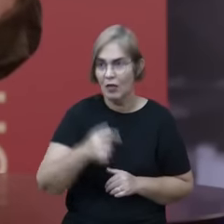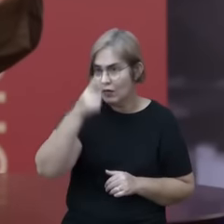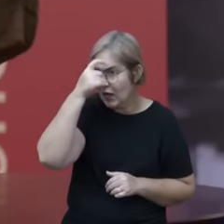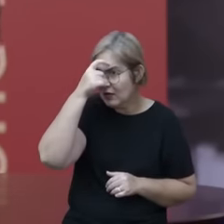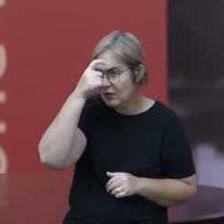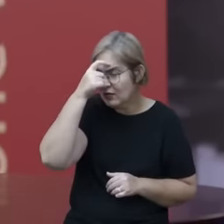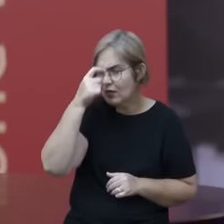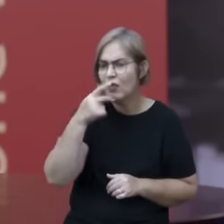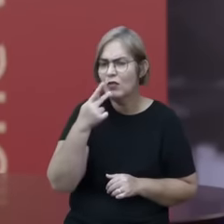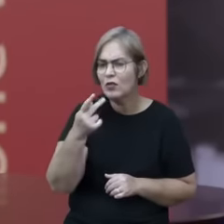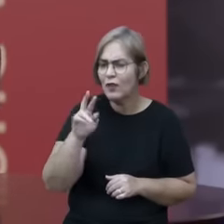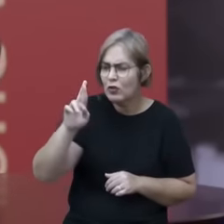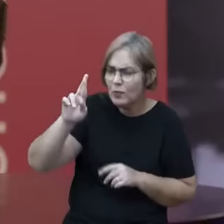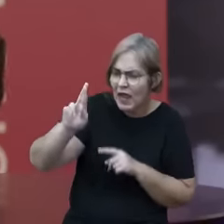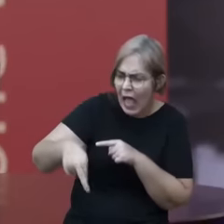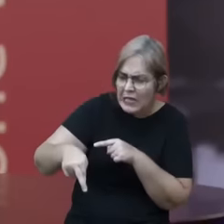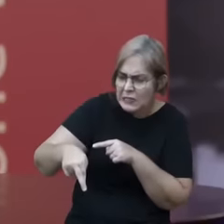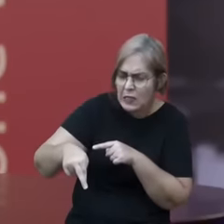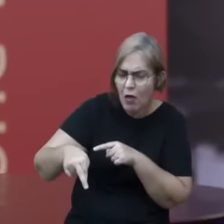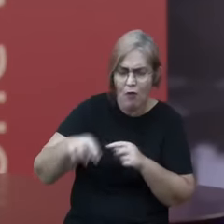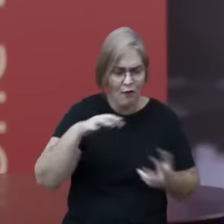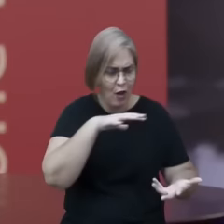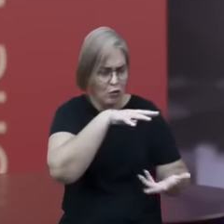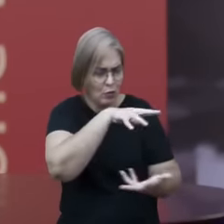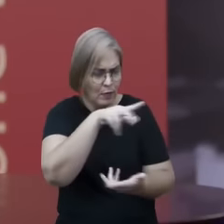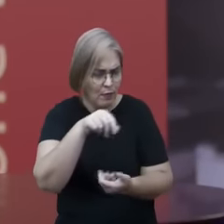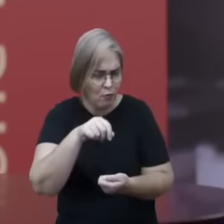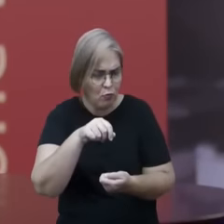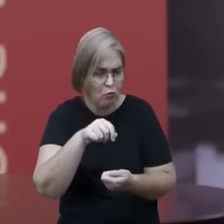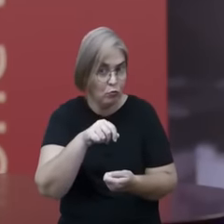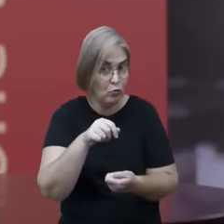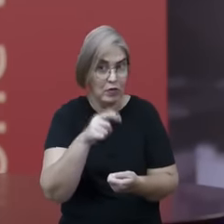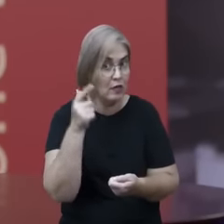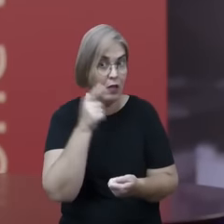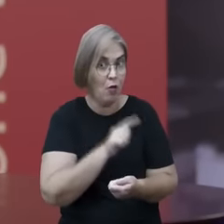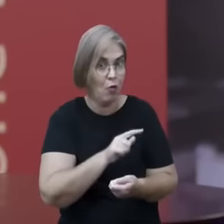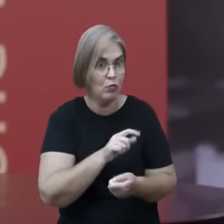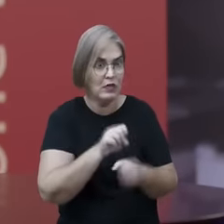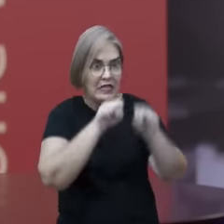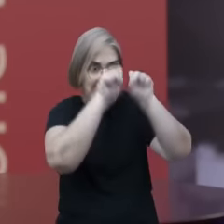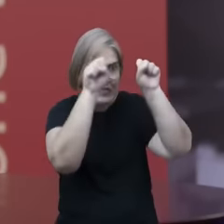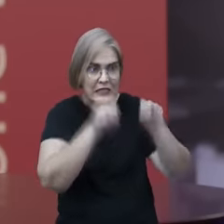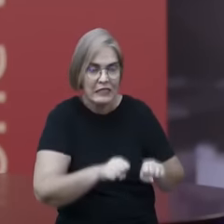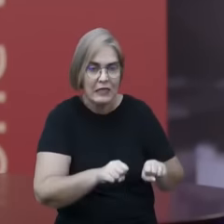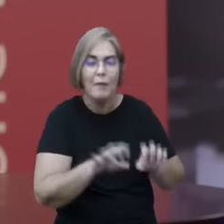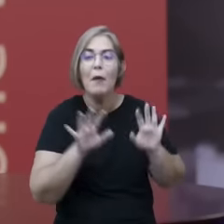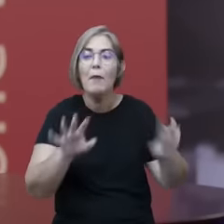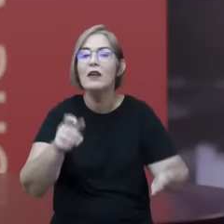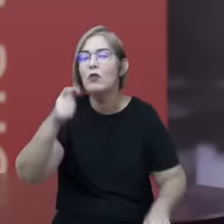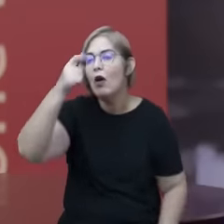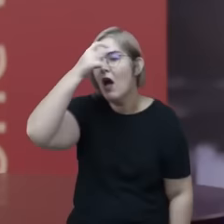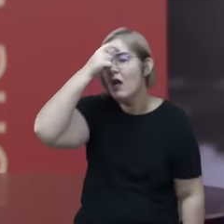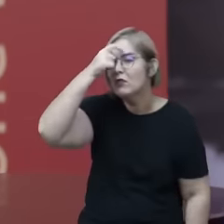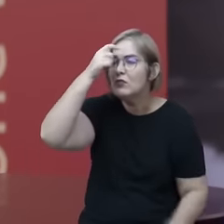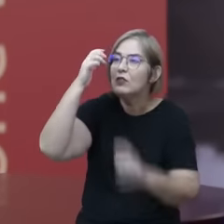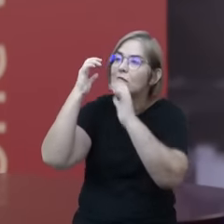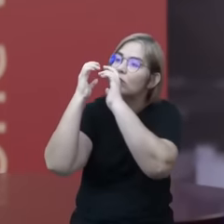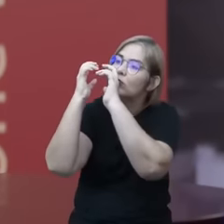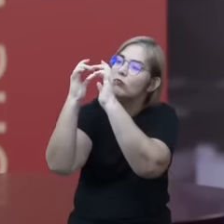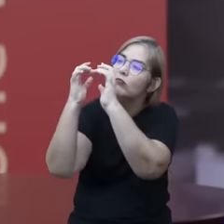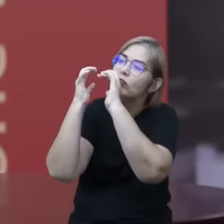do mundo, dos fracassos da razão. Mas aí ele diz, a segunda virtude é o raciocínio. Porque é o raciocínio que nos ensina os